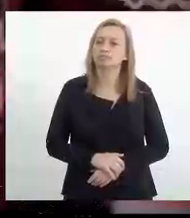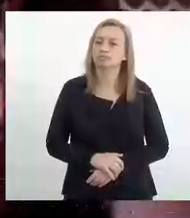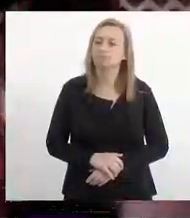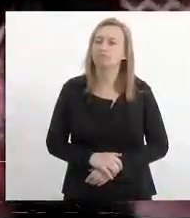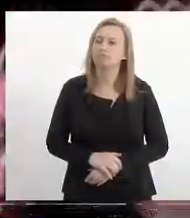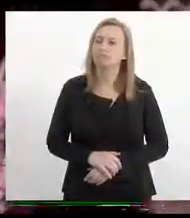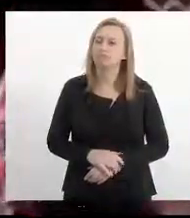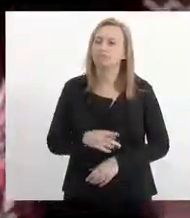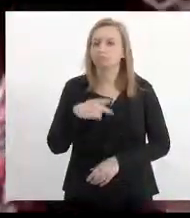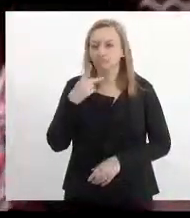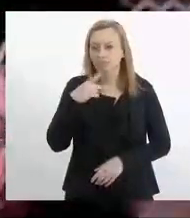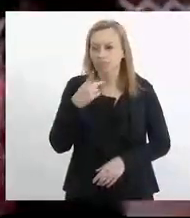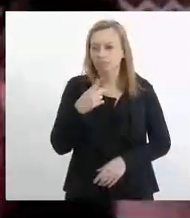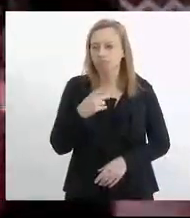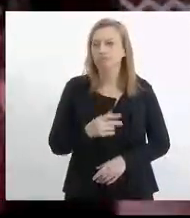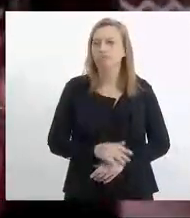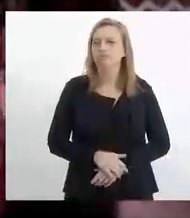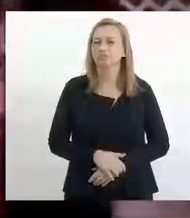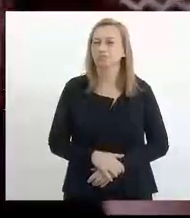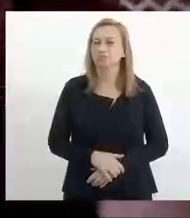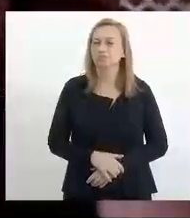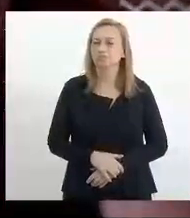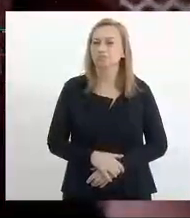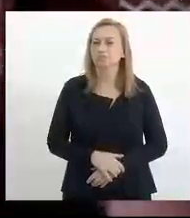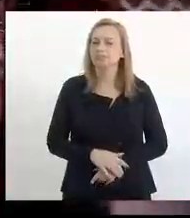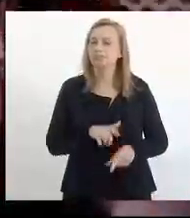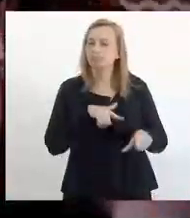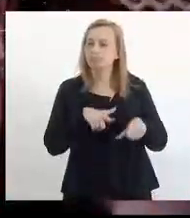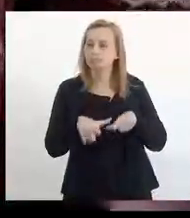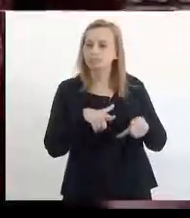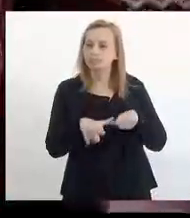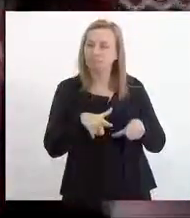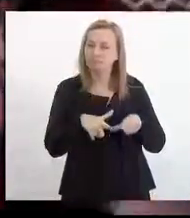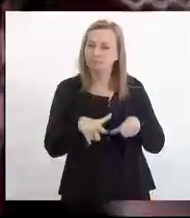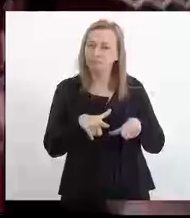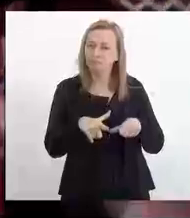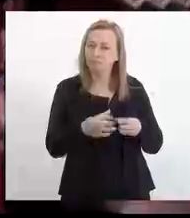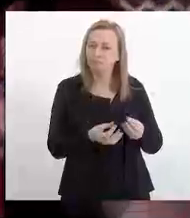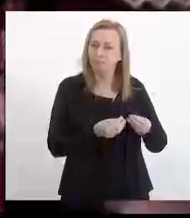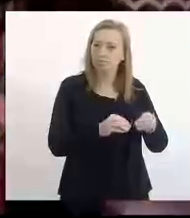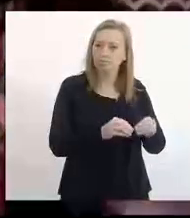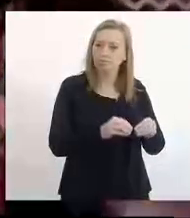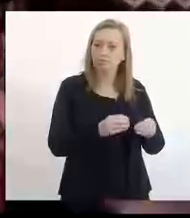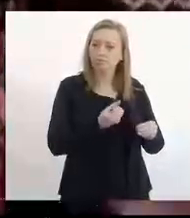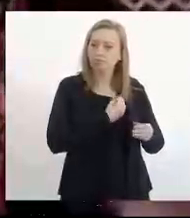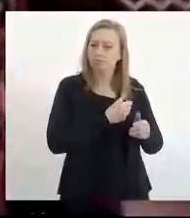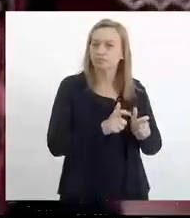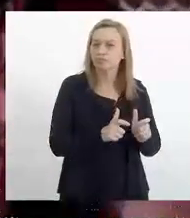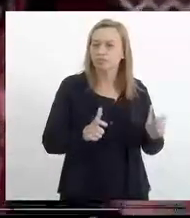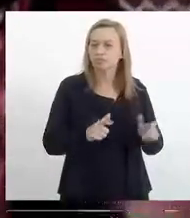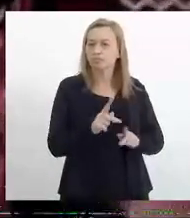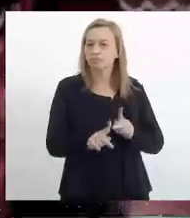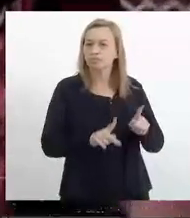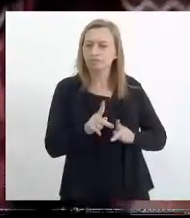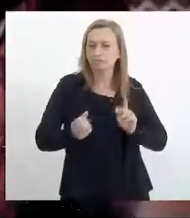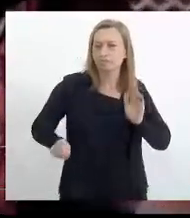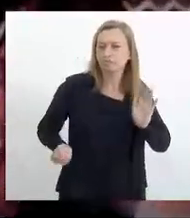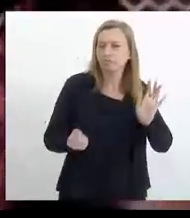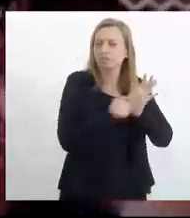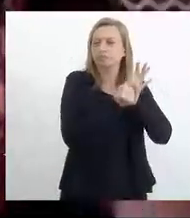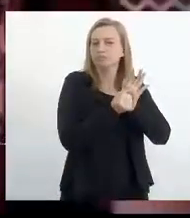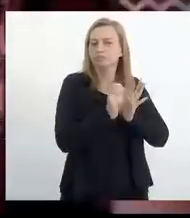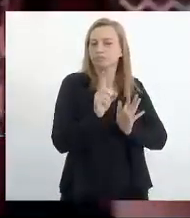Nós estamos falando de um serviço que atinge a maioria social da população. Esse impacto não é